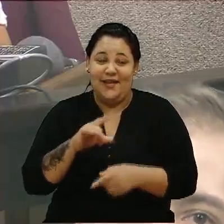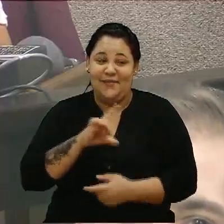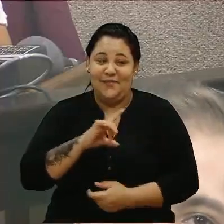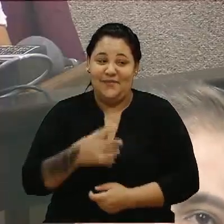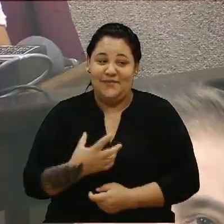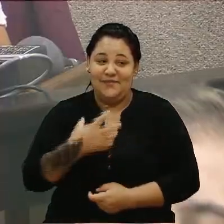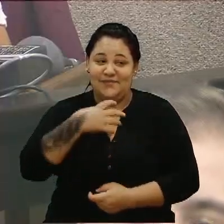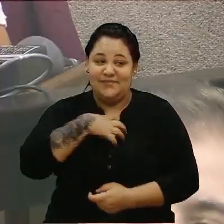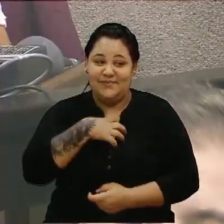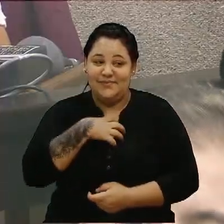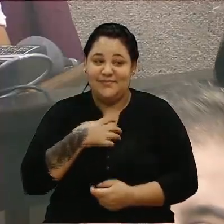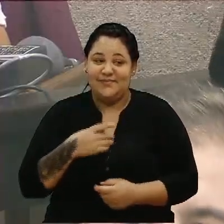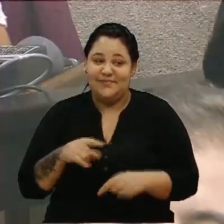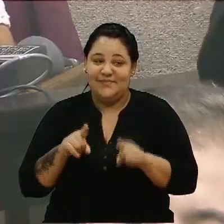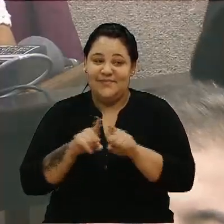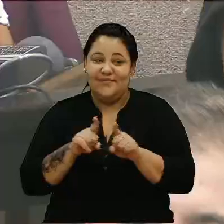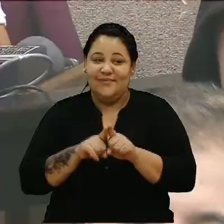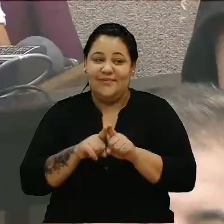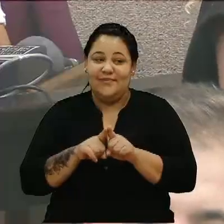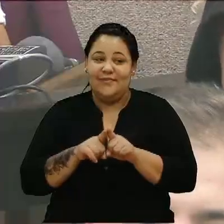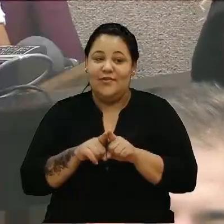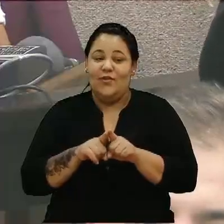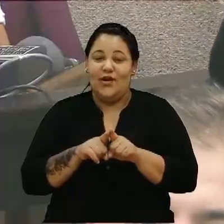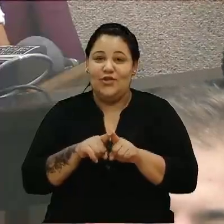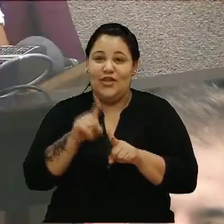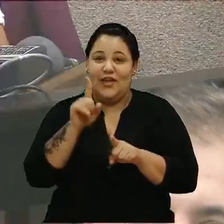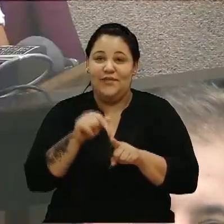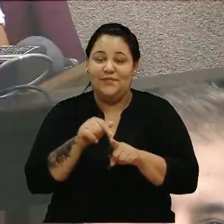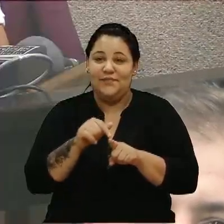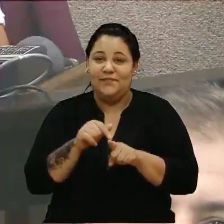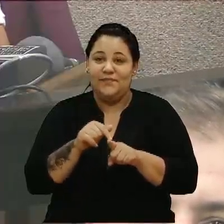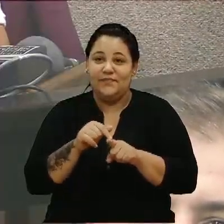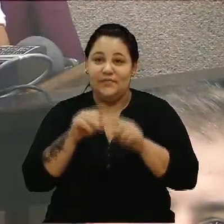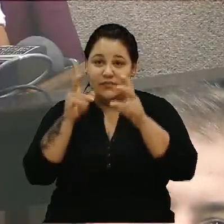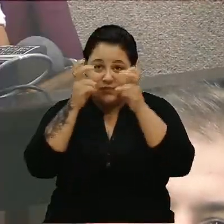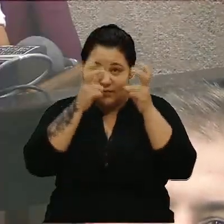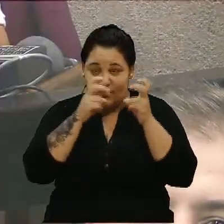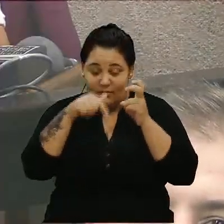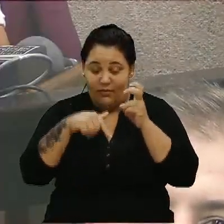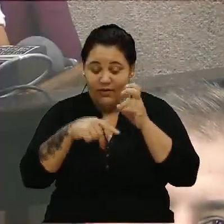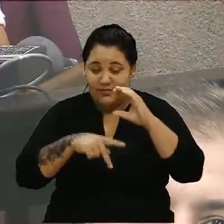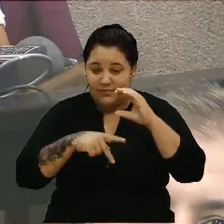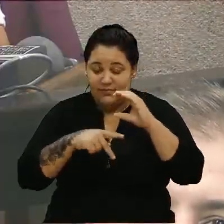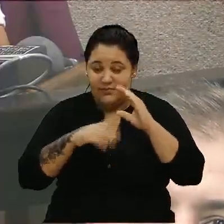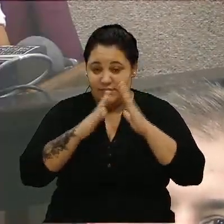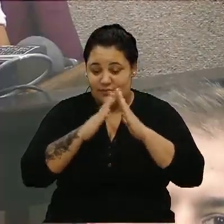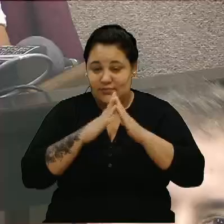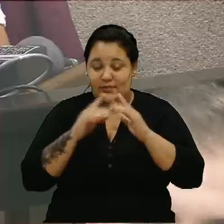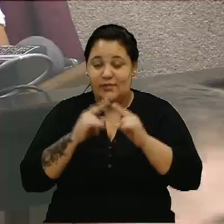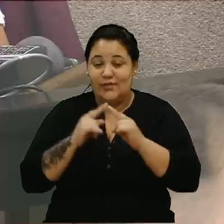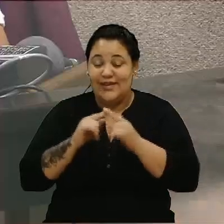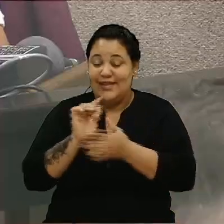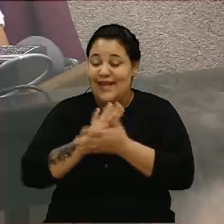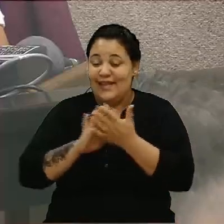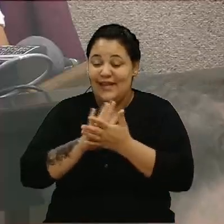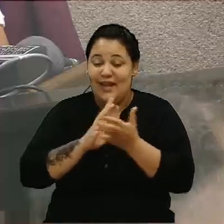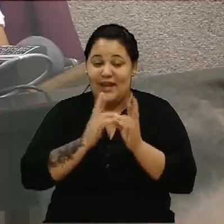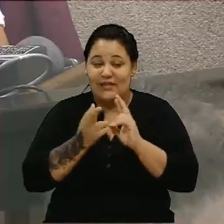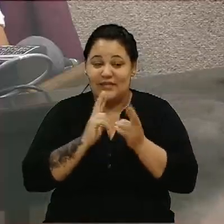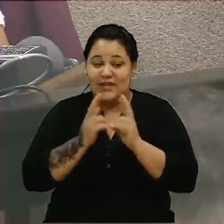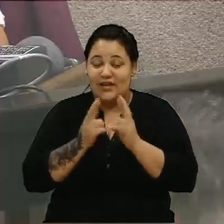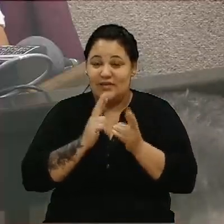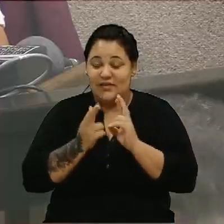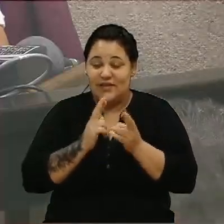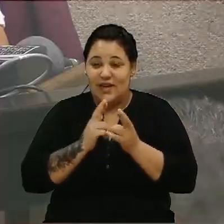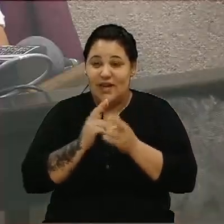jeitinho, isso não pode passar batido aqui nessa casa, porque nada referente às mulheres passou batido, né? A gente sempre tem